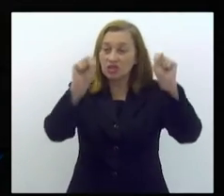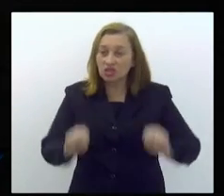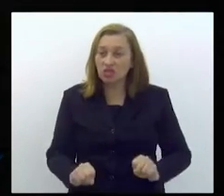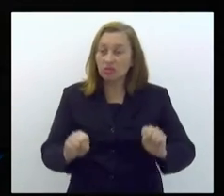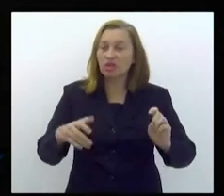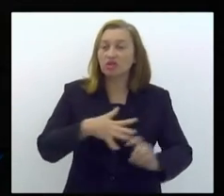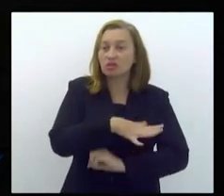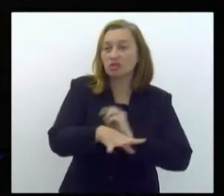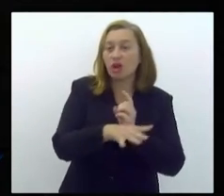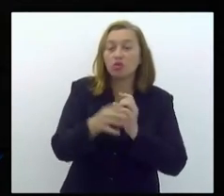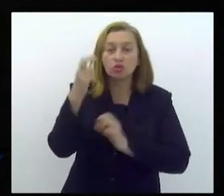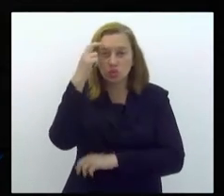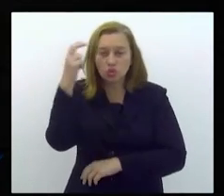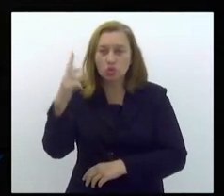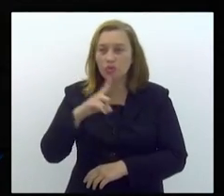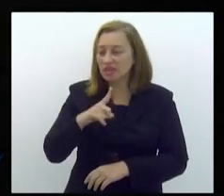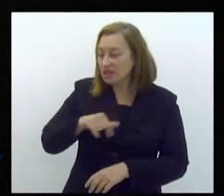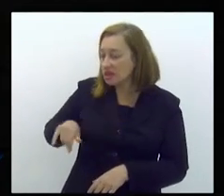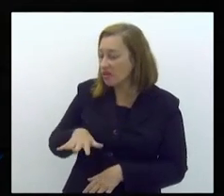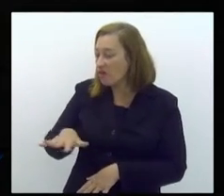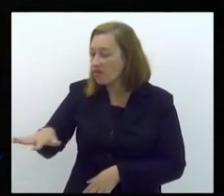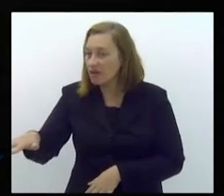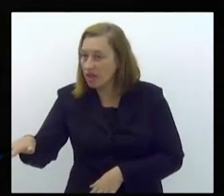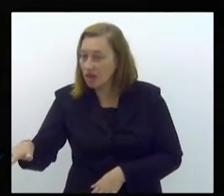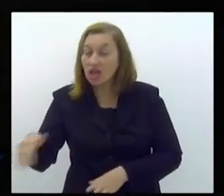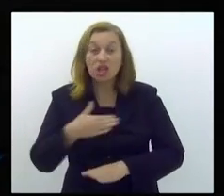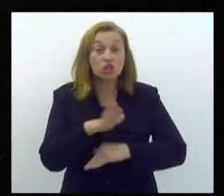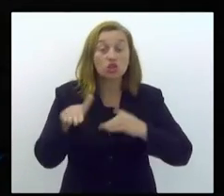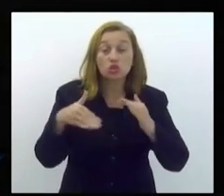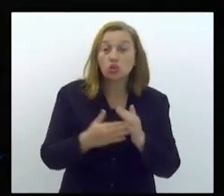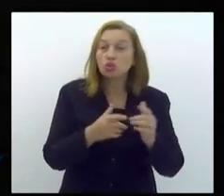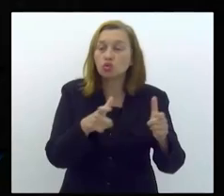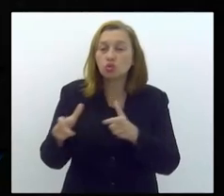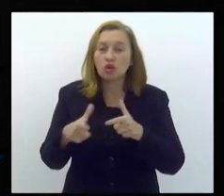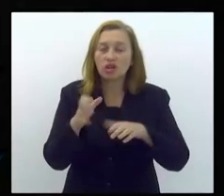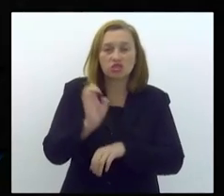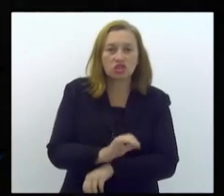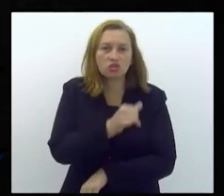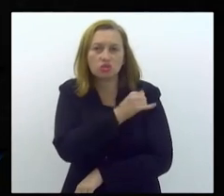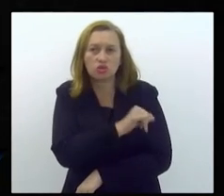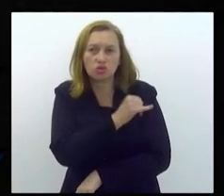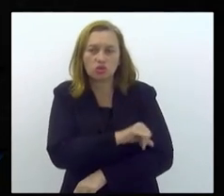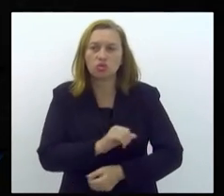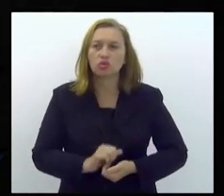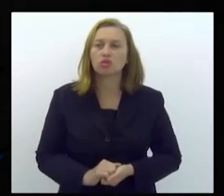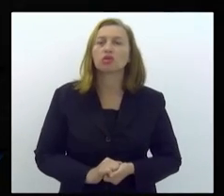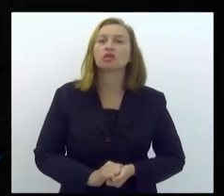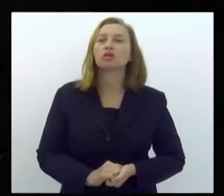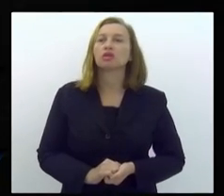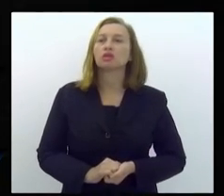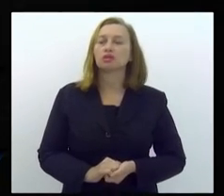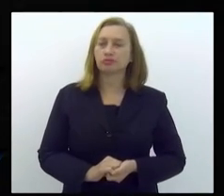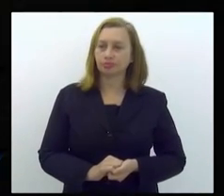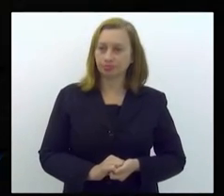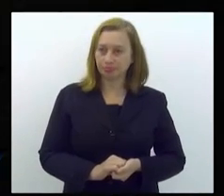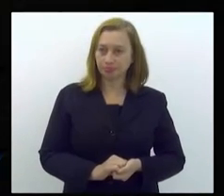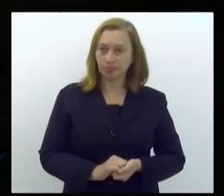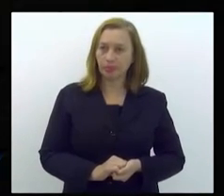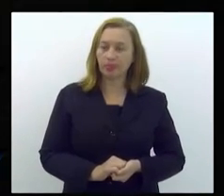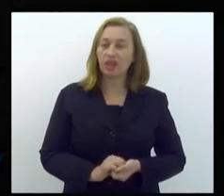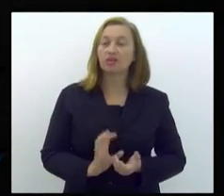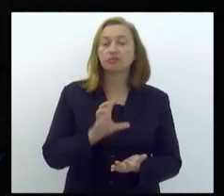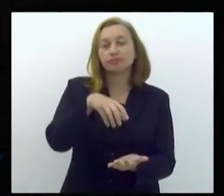para a gente ter na periferia em todos os lugares do Estado do Rio de Janeiro os céus que são